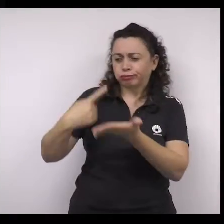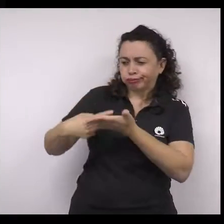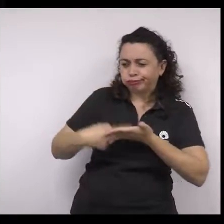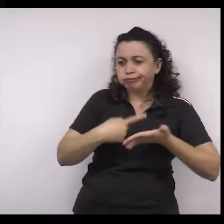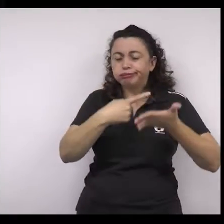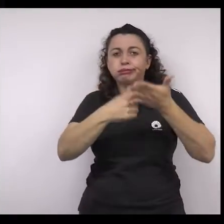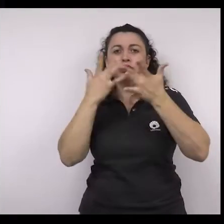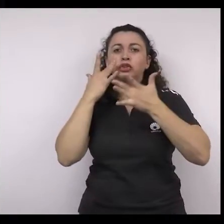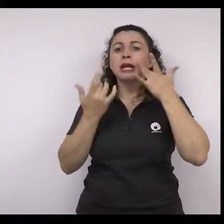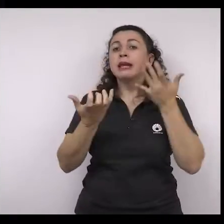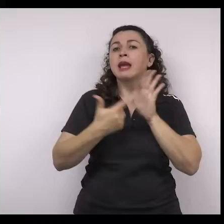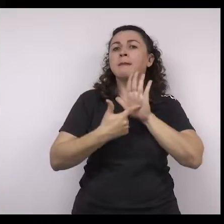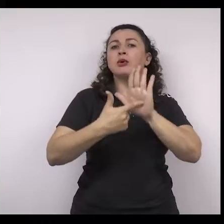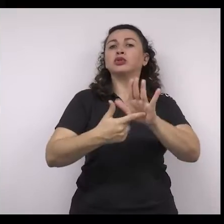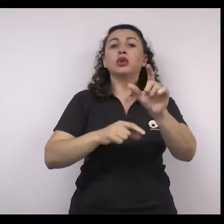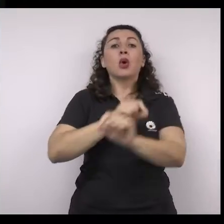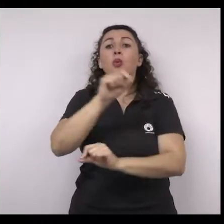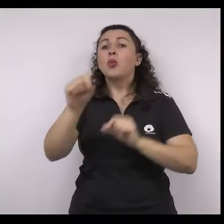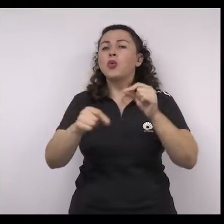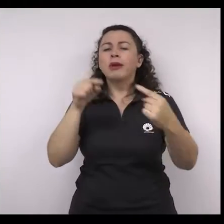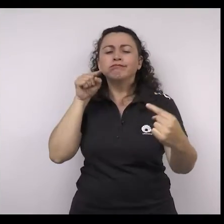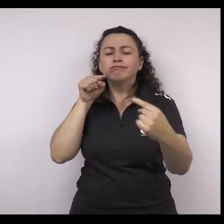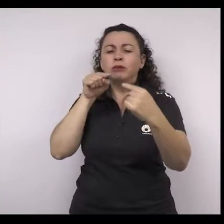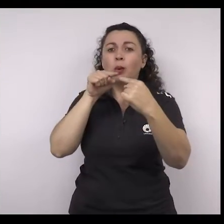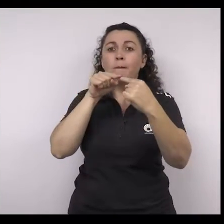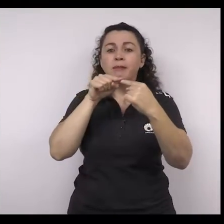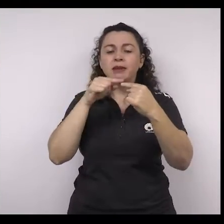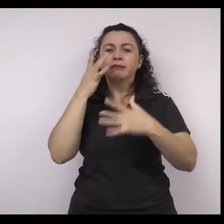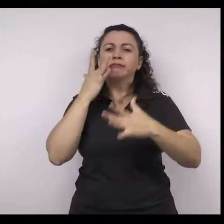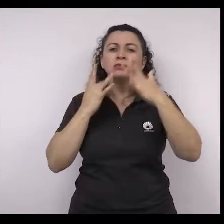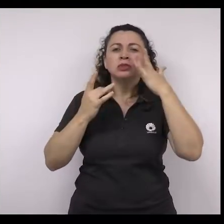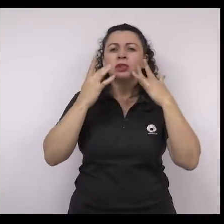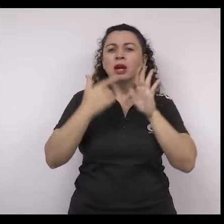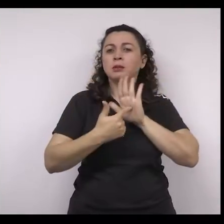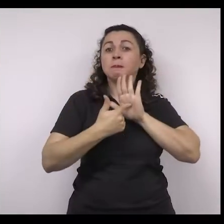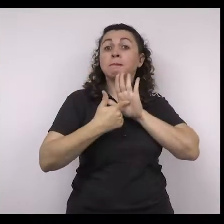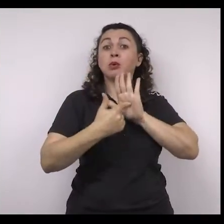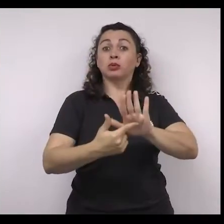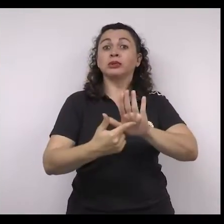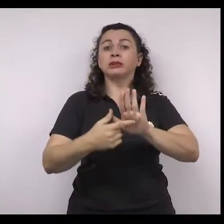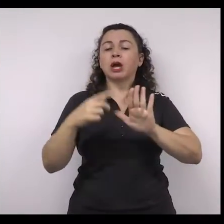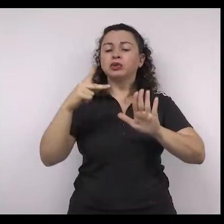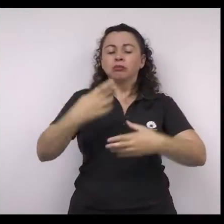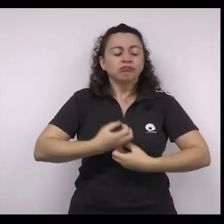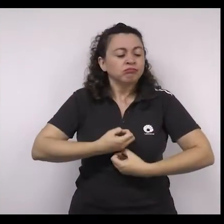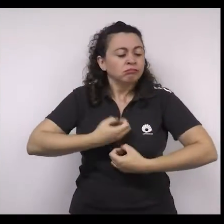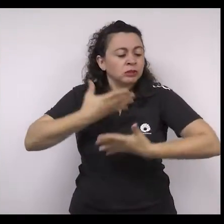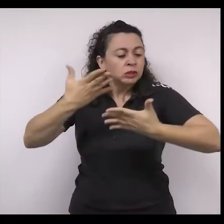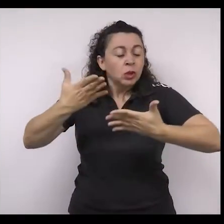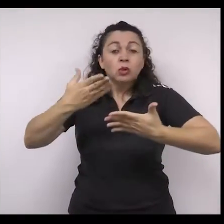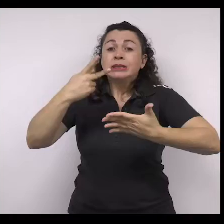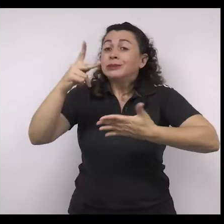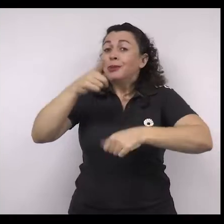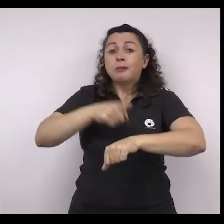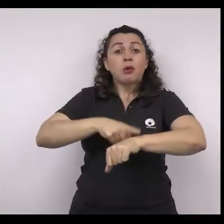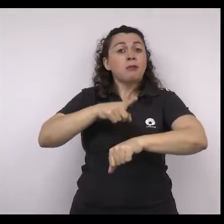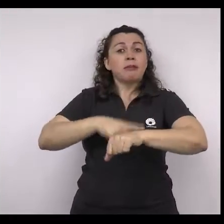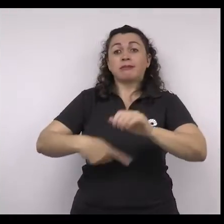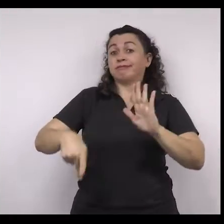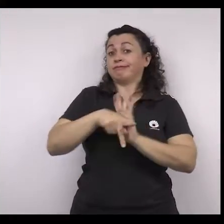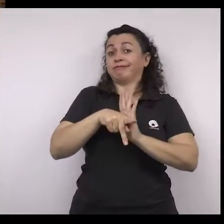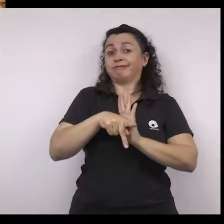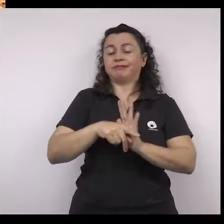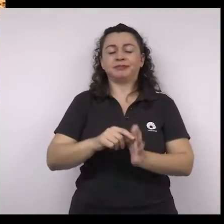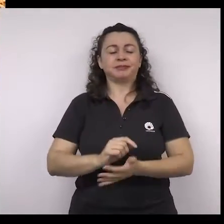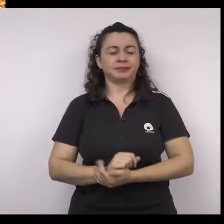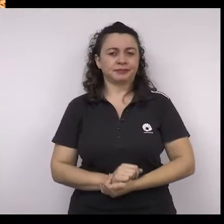juntam, o que elas querem dizer, o que elas querem, através dessa peça também, expressar o seu